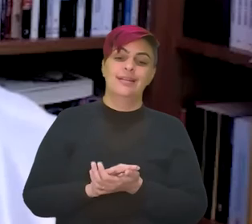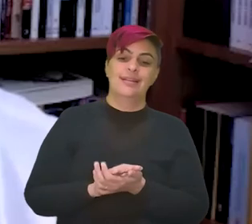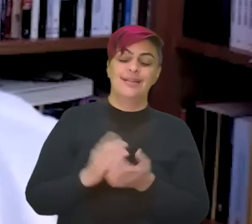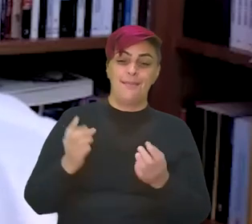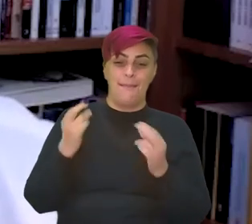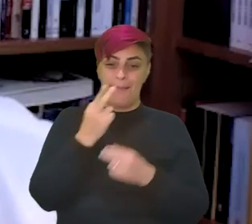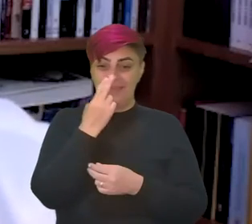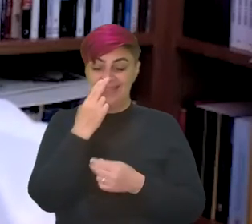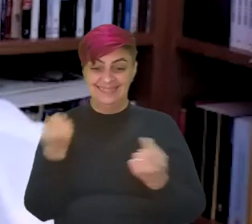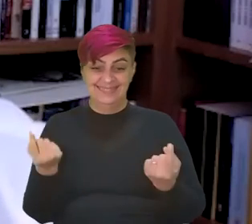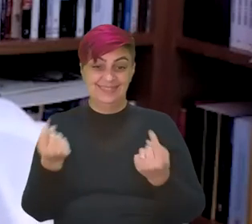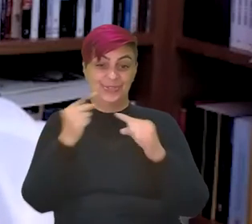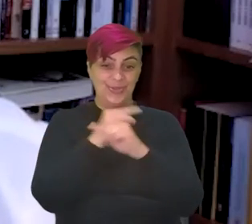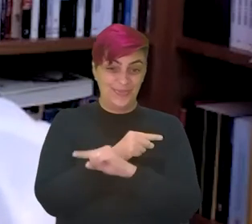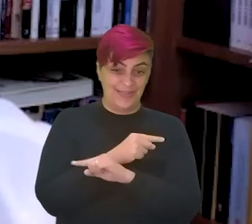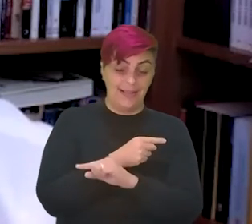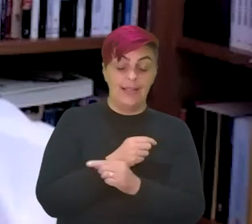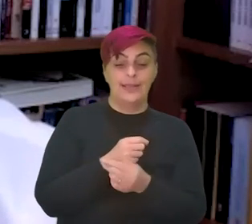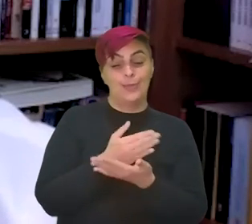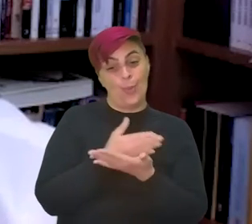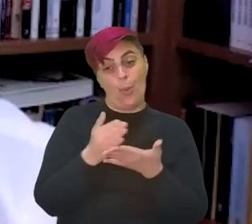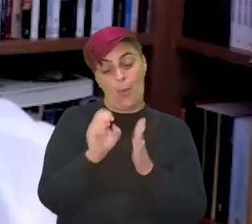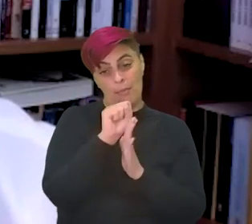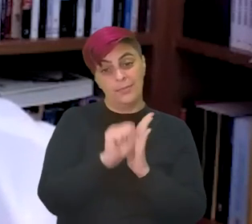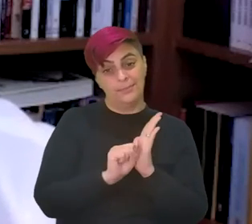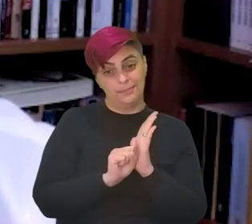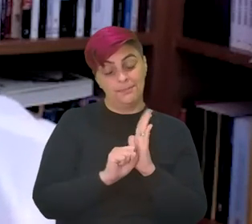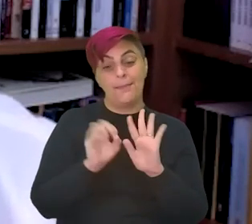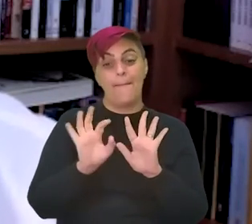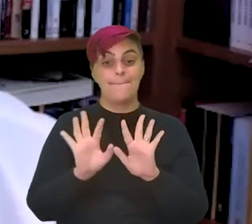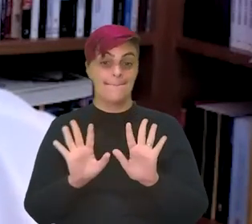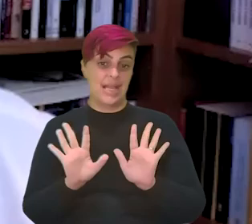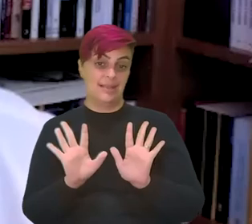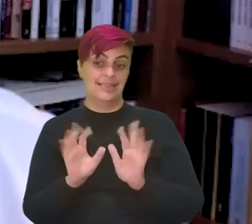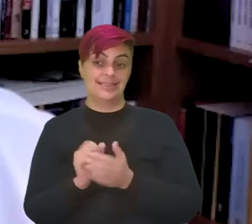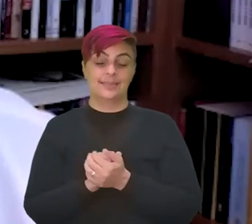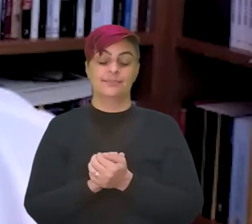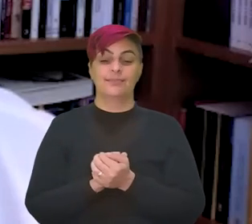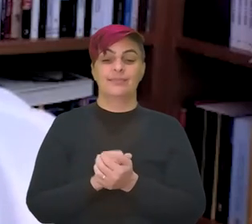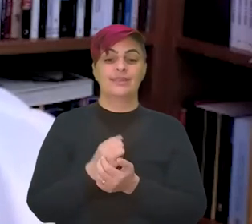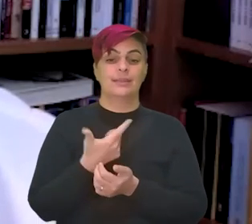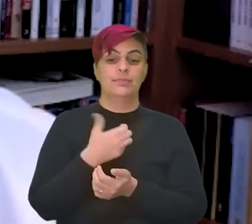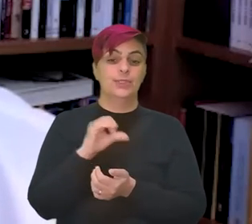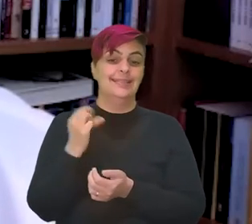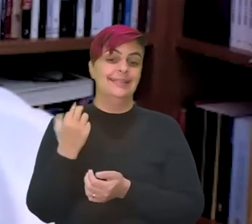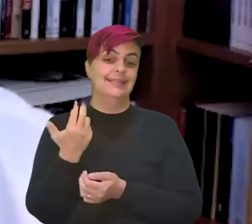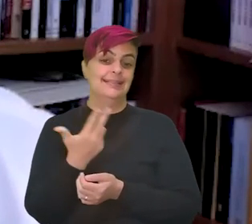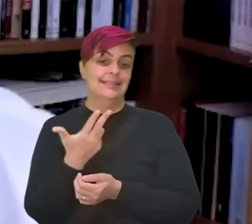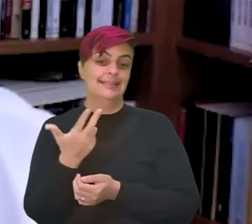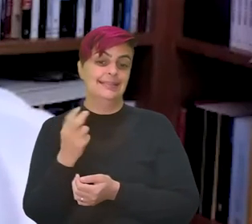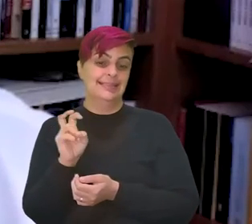seria quase uma contradição no começo do século, né? Mas em